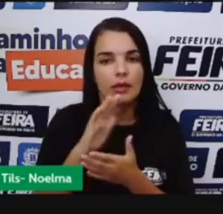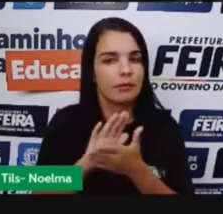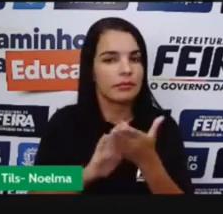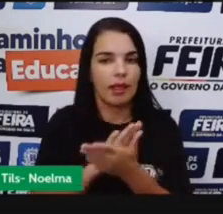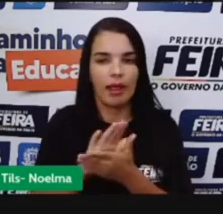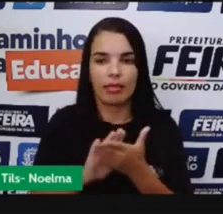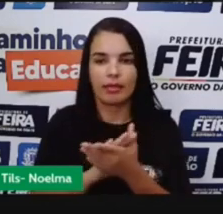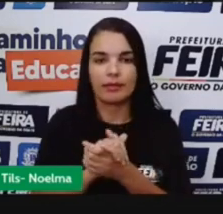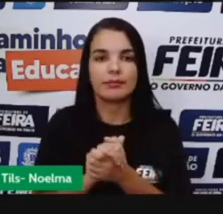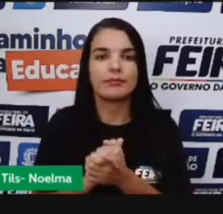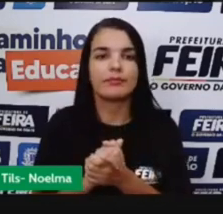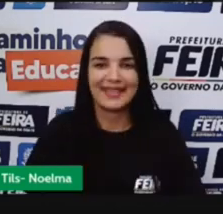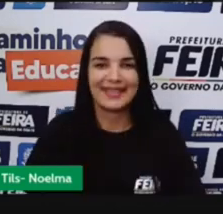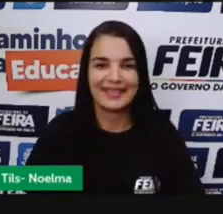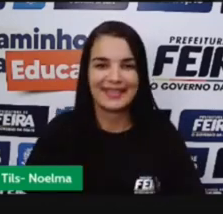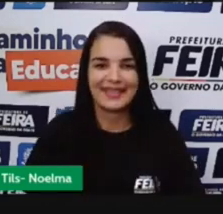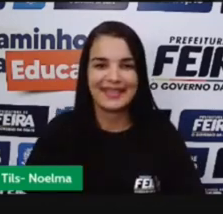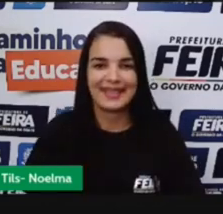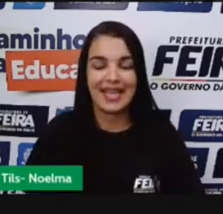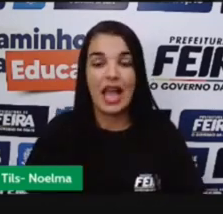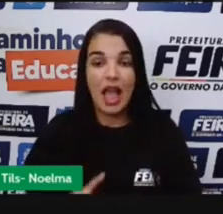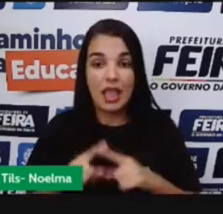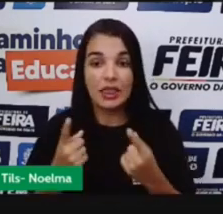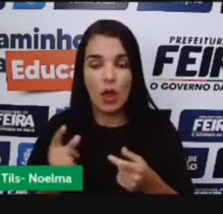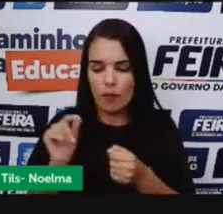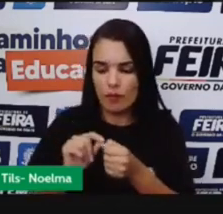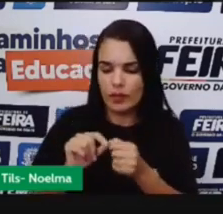temos 0. Certo? Para